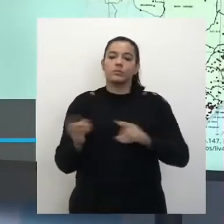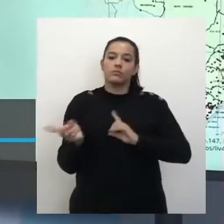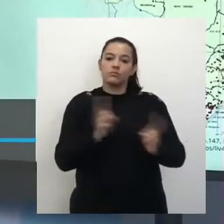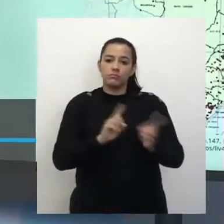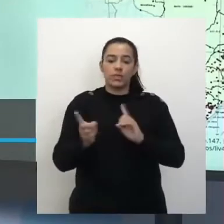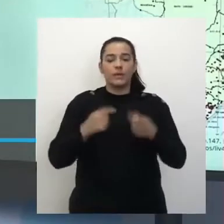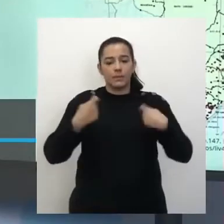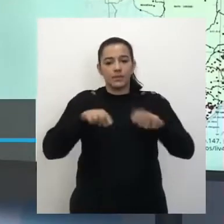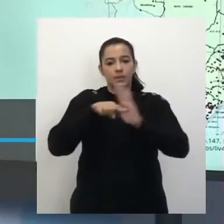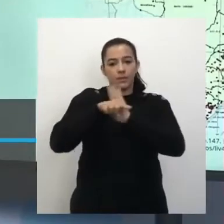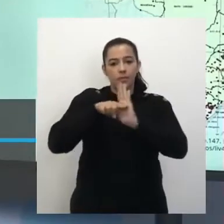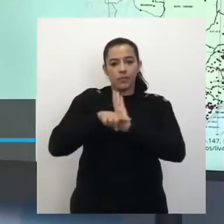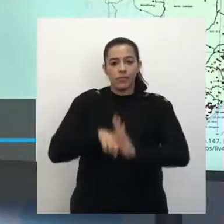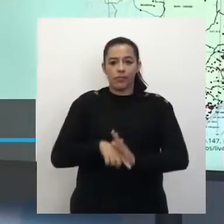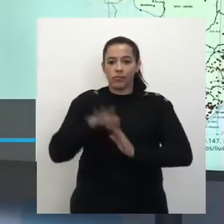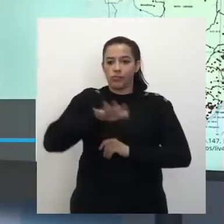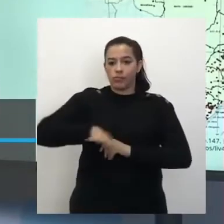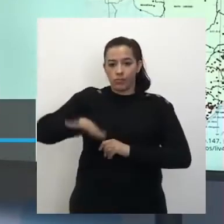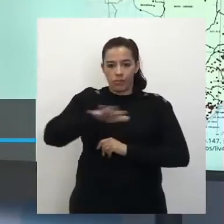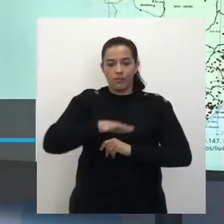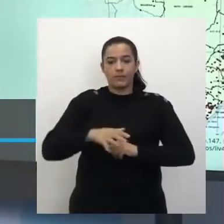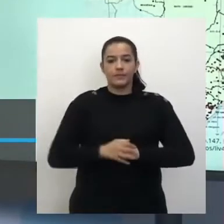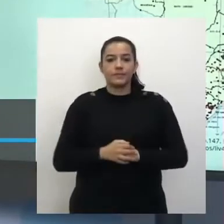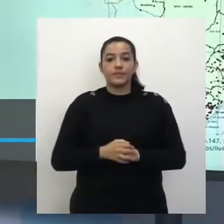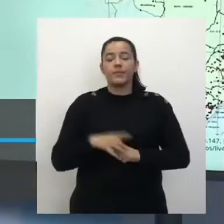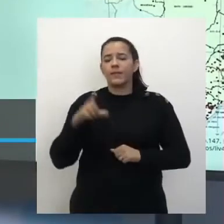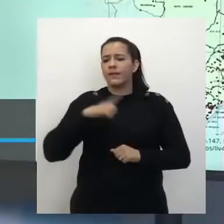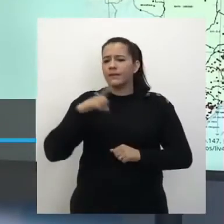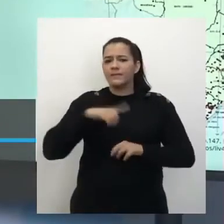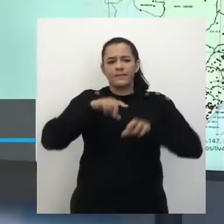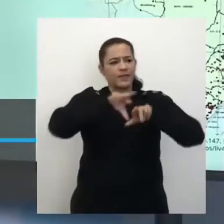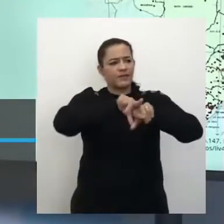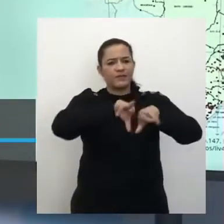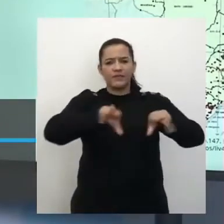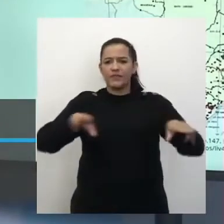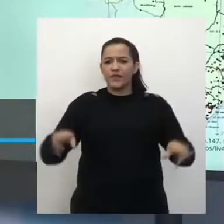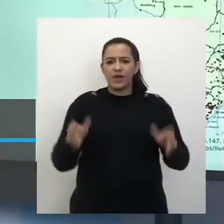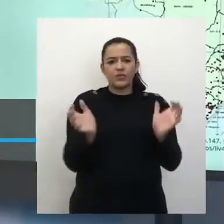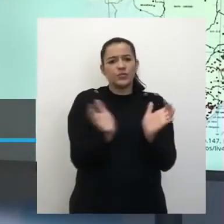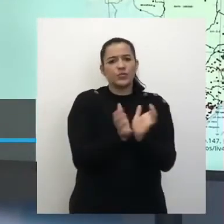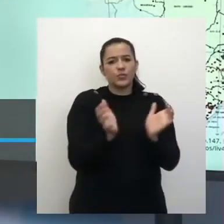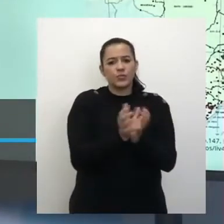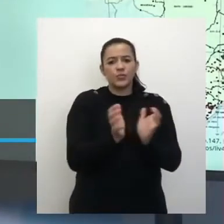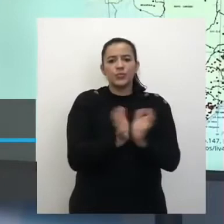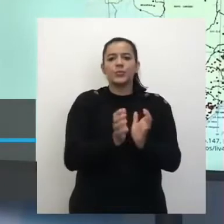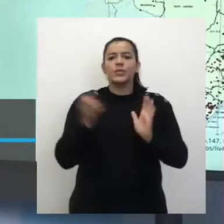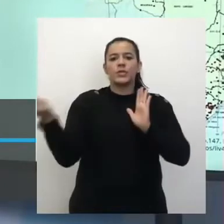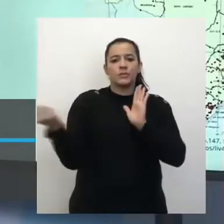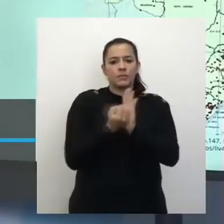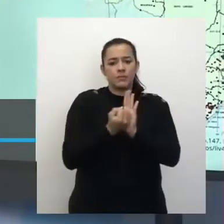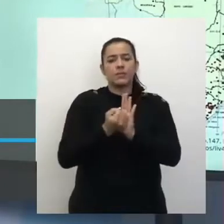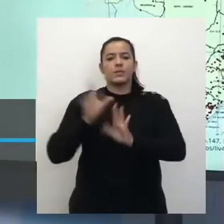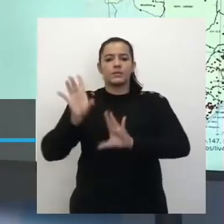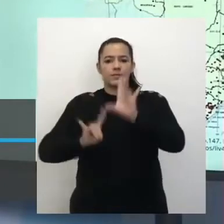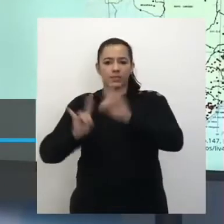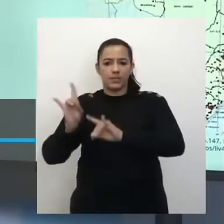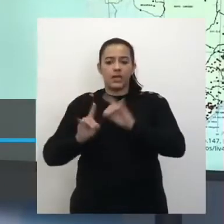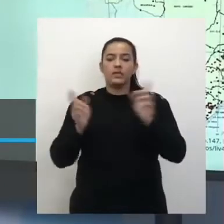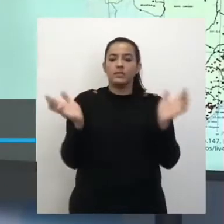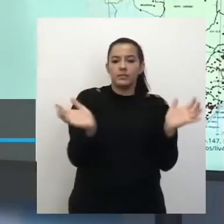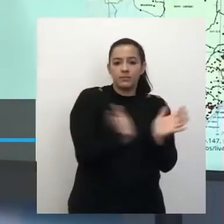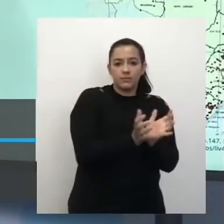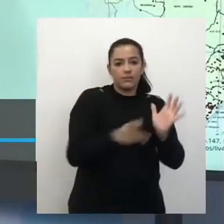no território, né? Então, nós temos dezenas de culturas imateriais e materiais aqui no Brasil que são